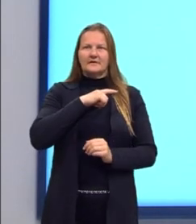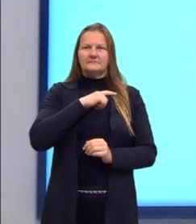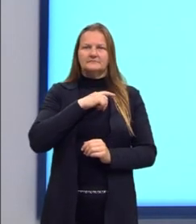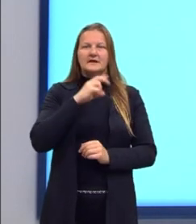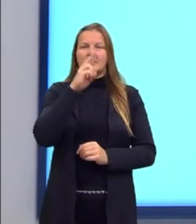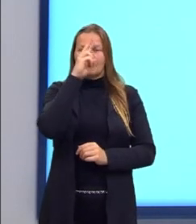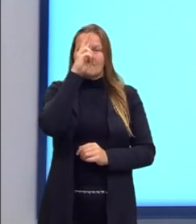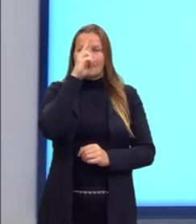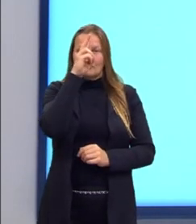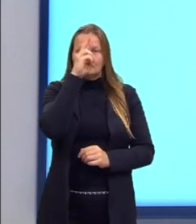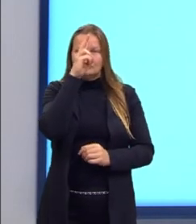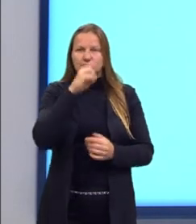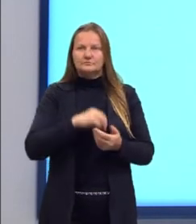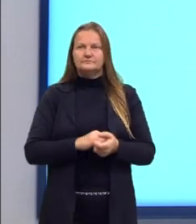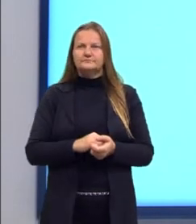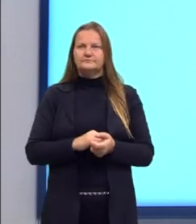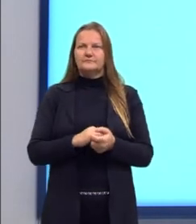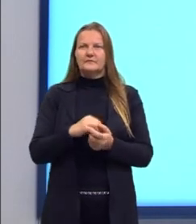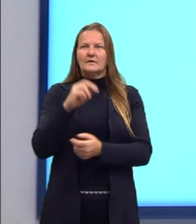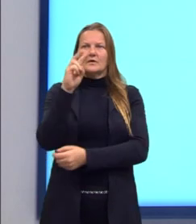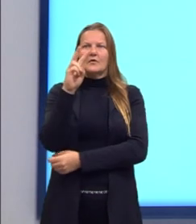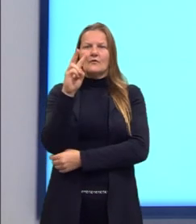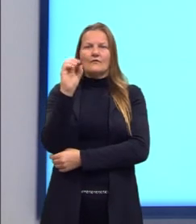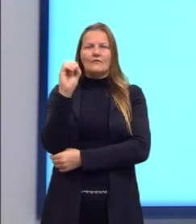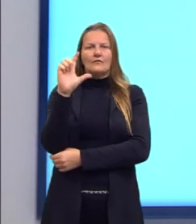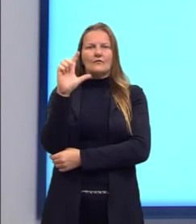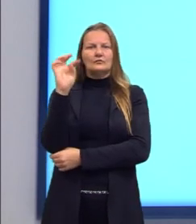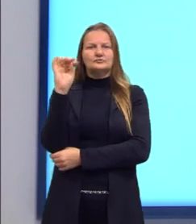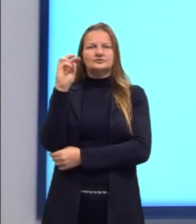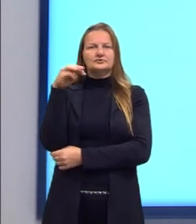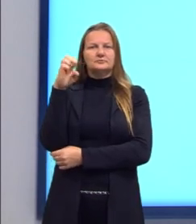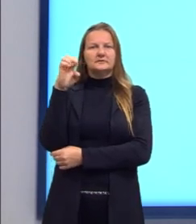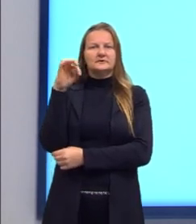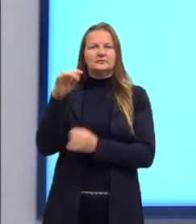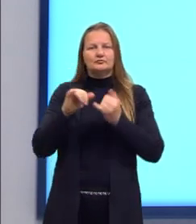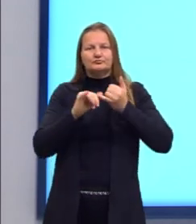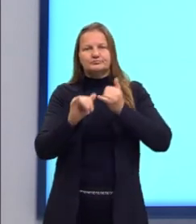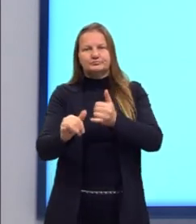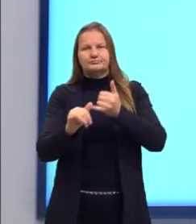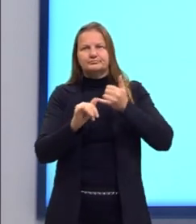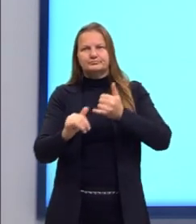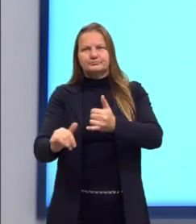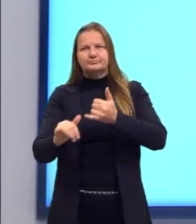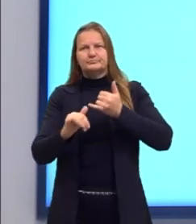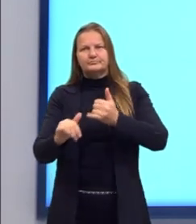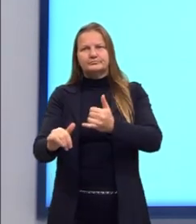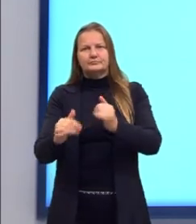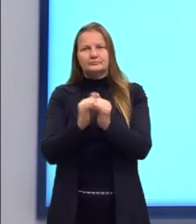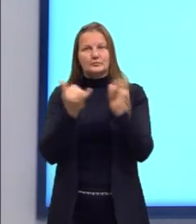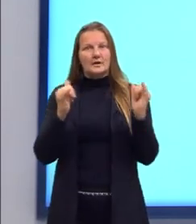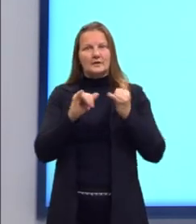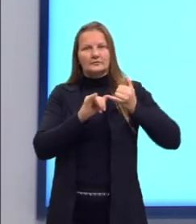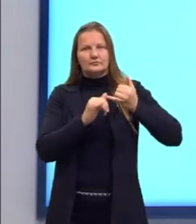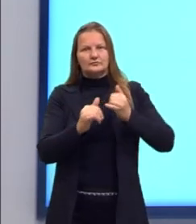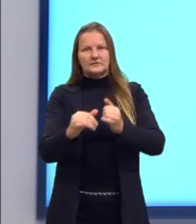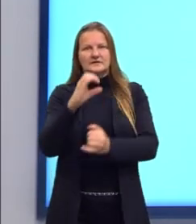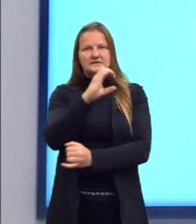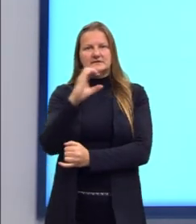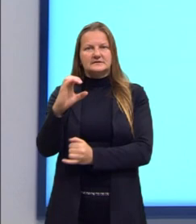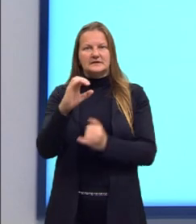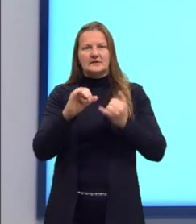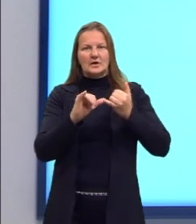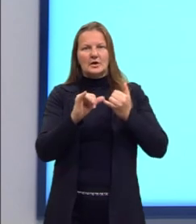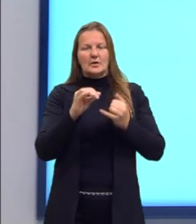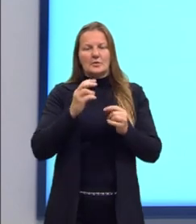multímetro tá ele ele é voltímetro de corrente contínua lembrem sempre quando aparece ser cena